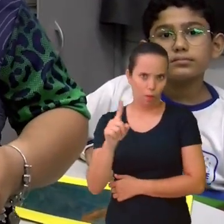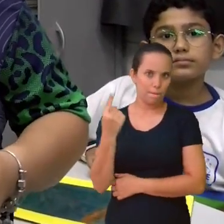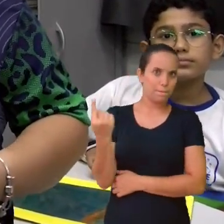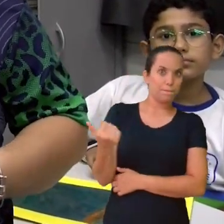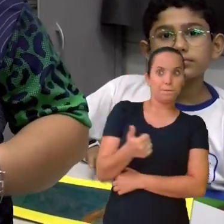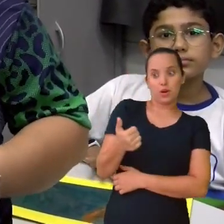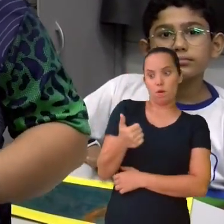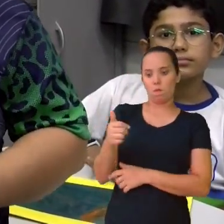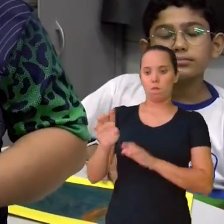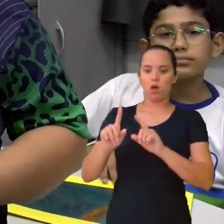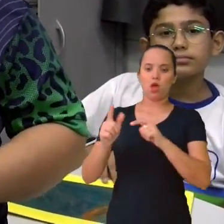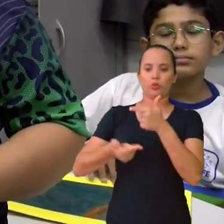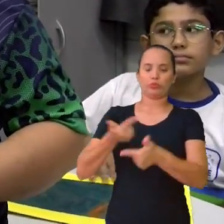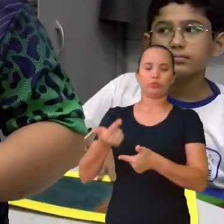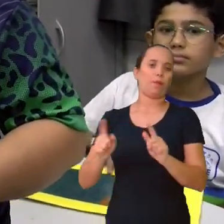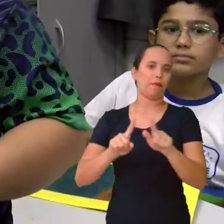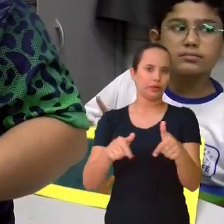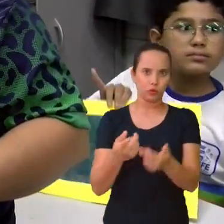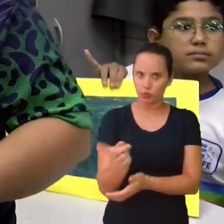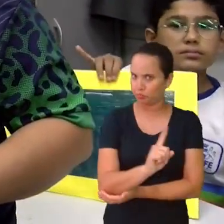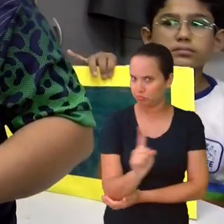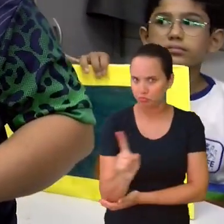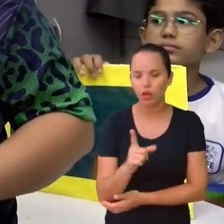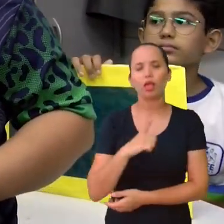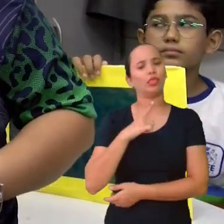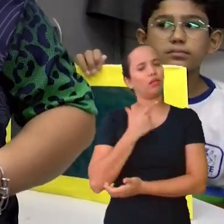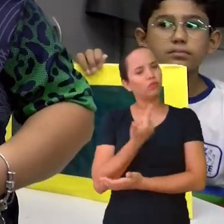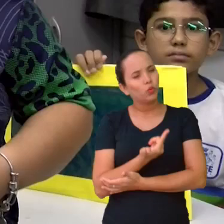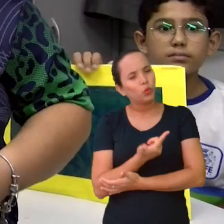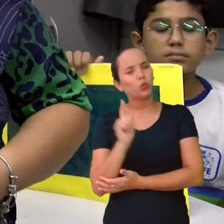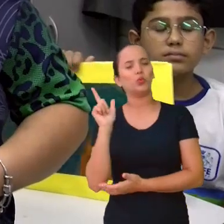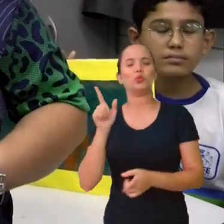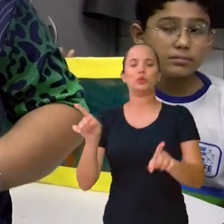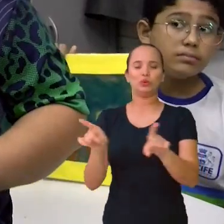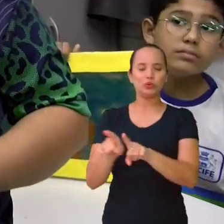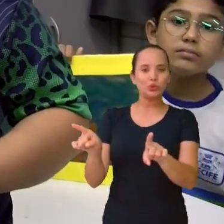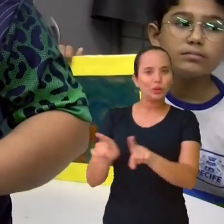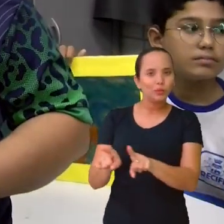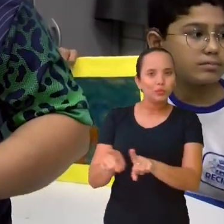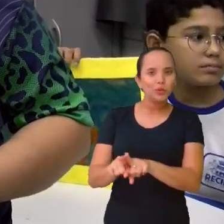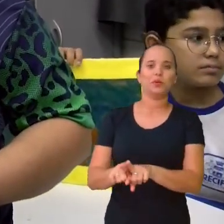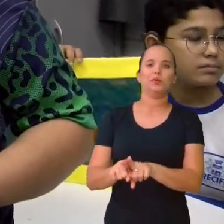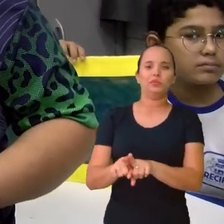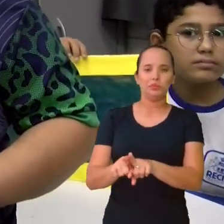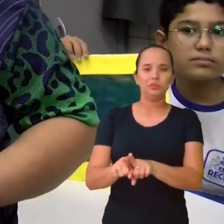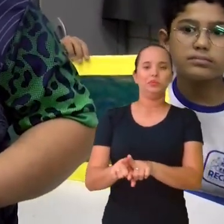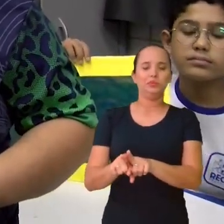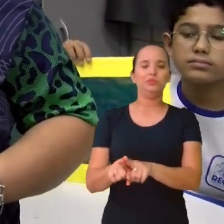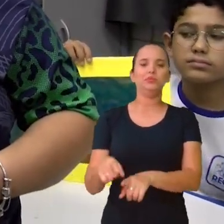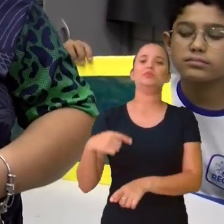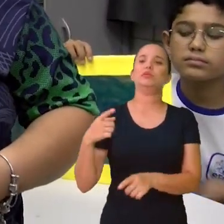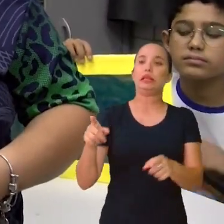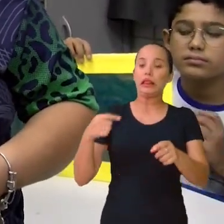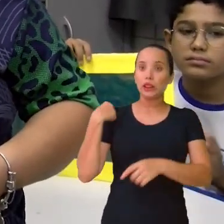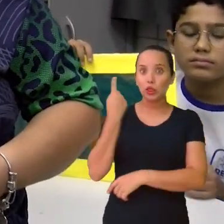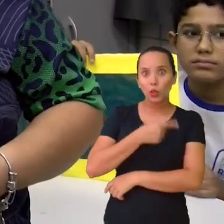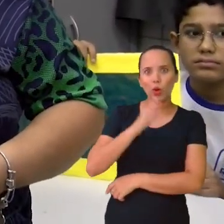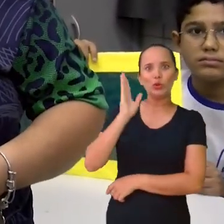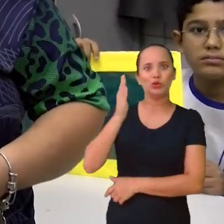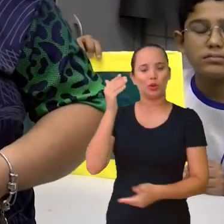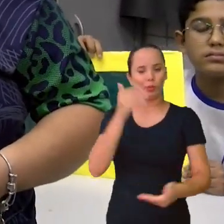não, certo? Já tiveram outros trabalhos, certo? Inclusive, já participamos da feira